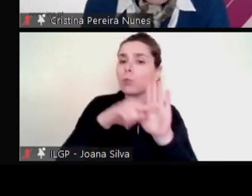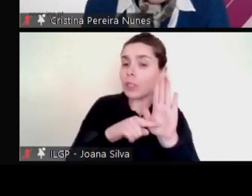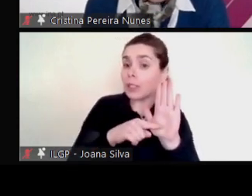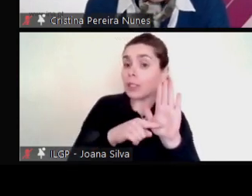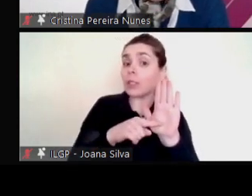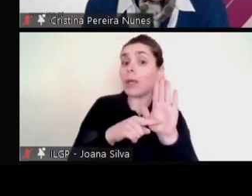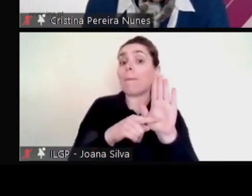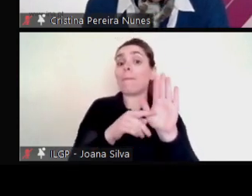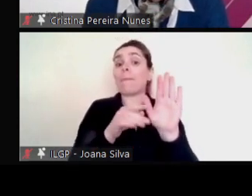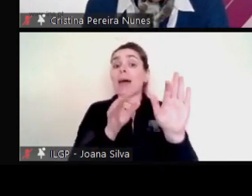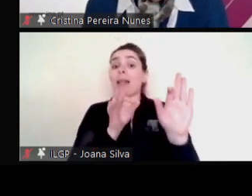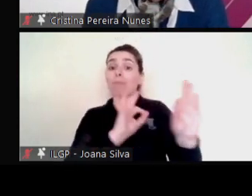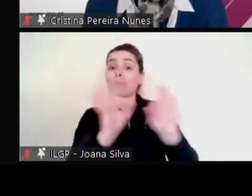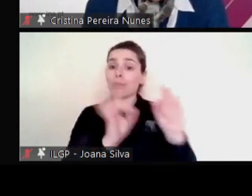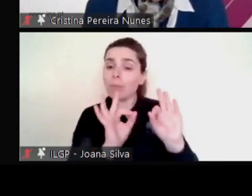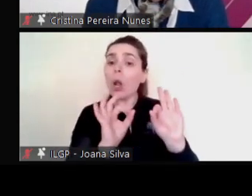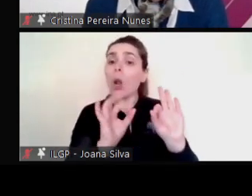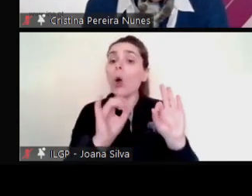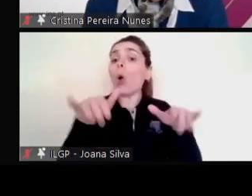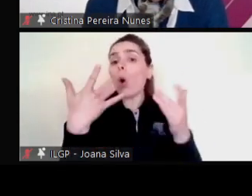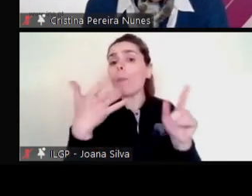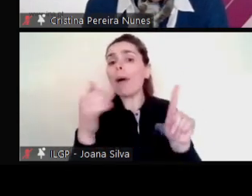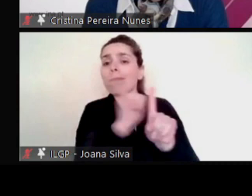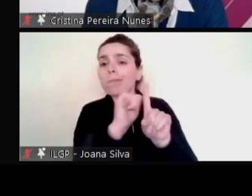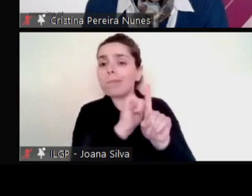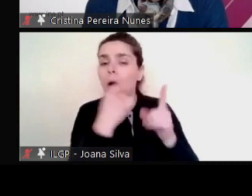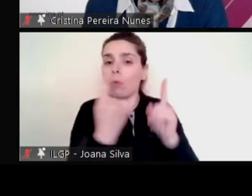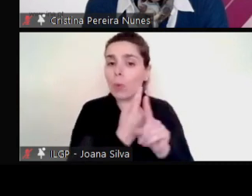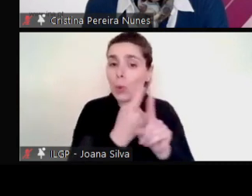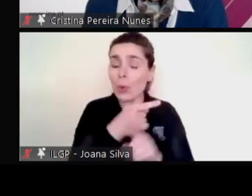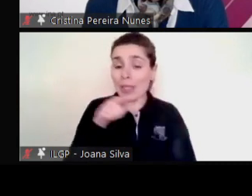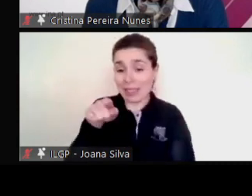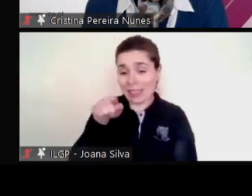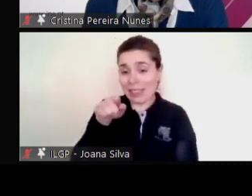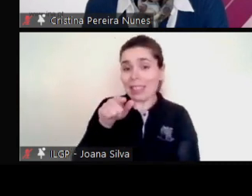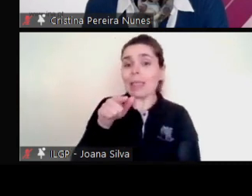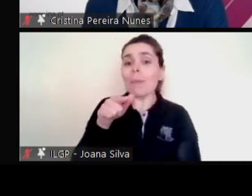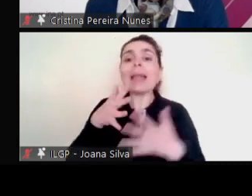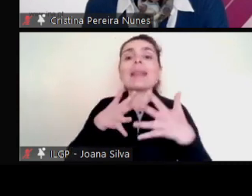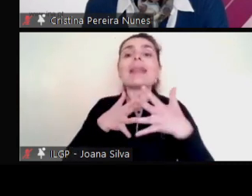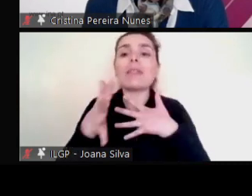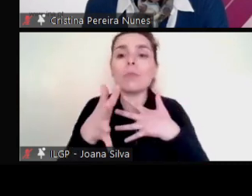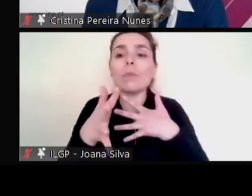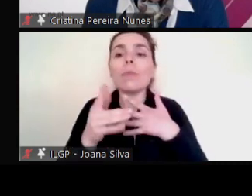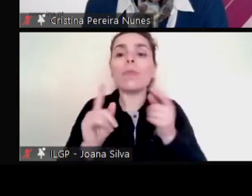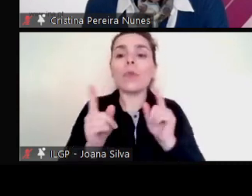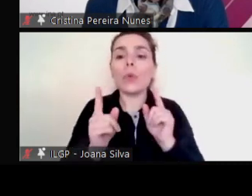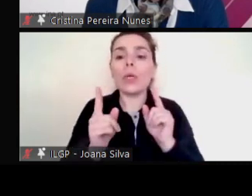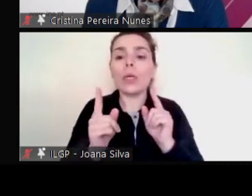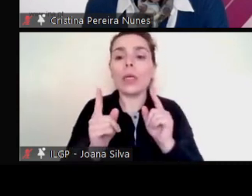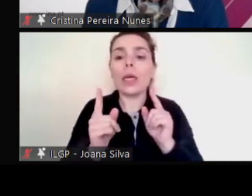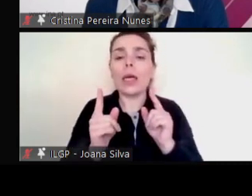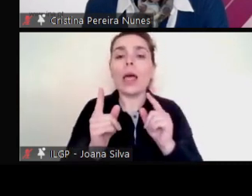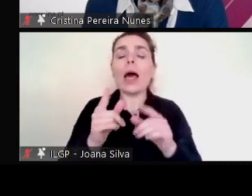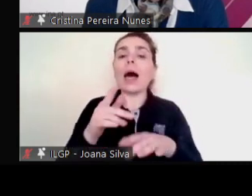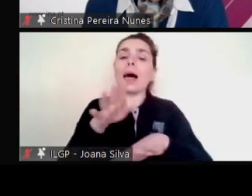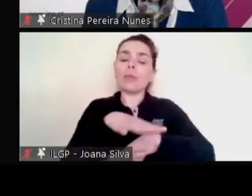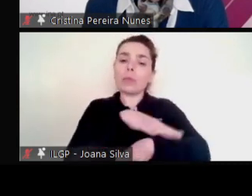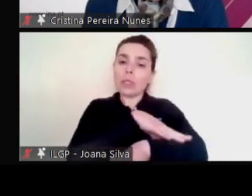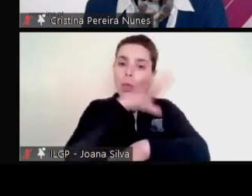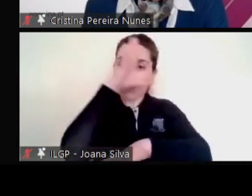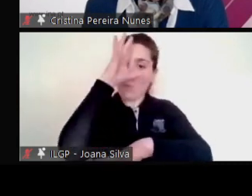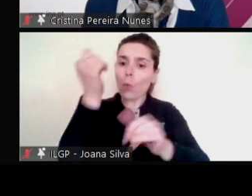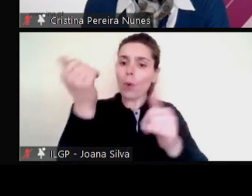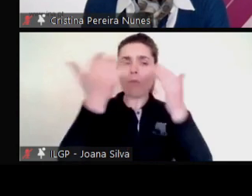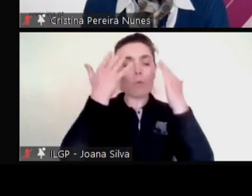ainda vou buscar outra frase do Diogo Vasconcelos que tem a ver com a transparência. Portanto, o primeiro é cumprimento da missão pública, termos informação para a